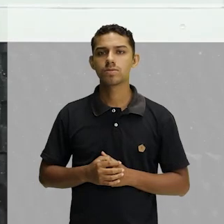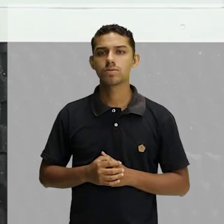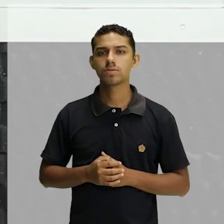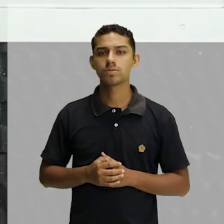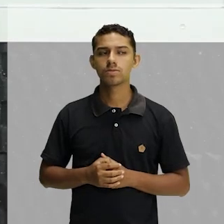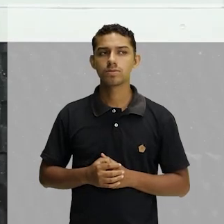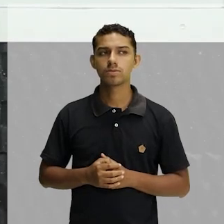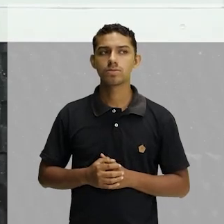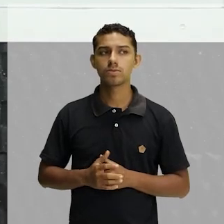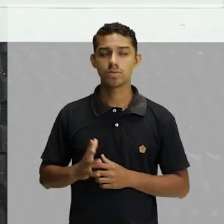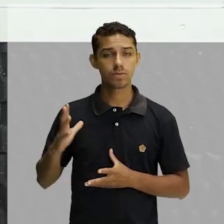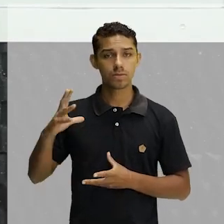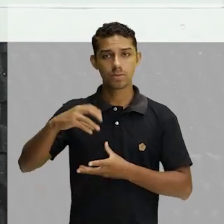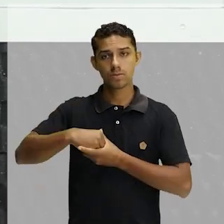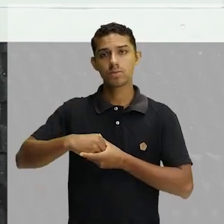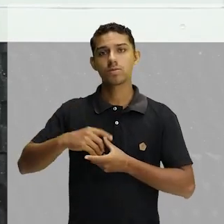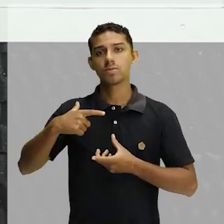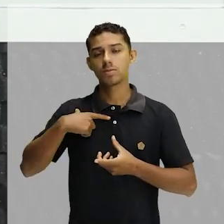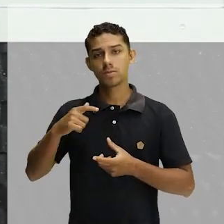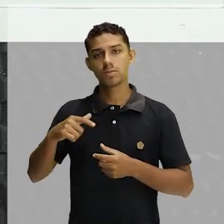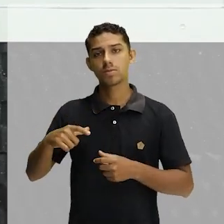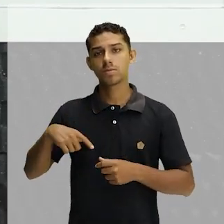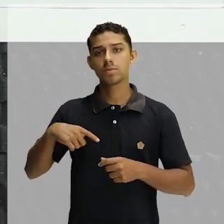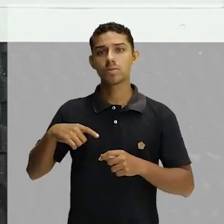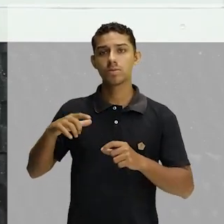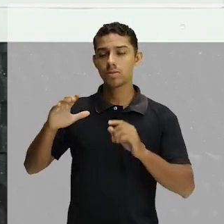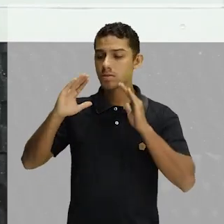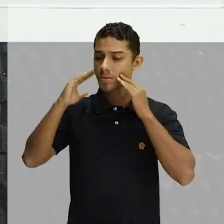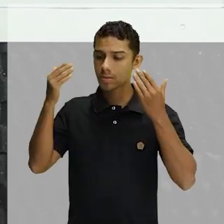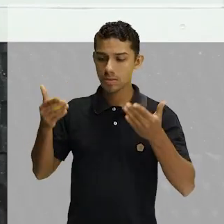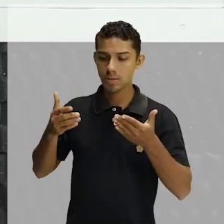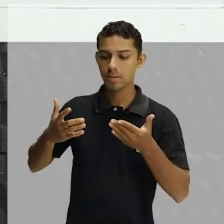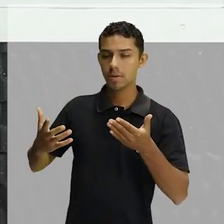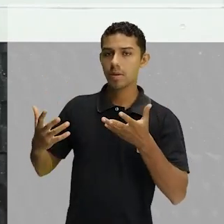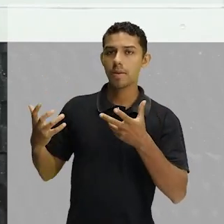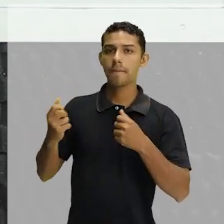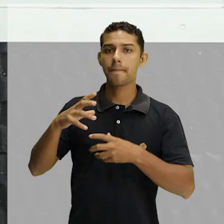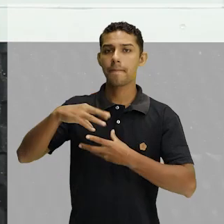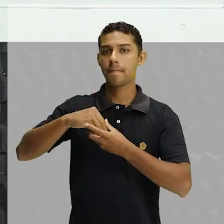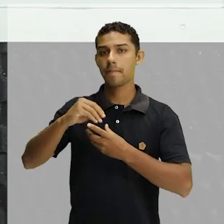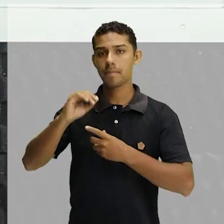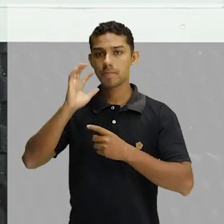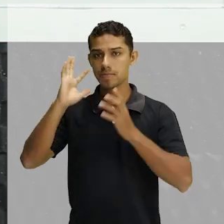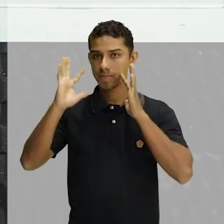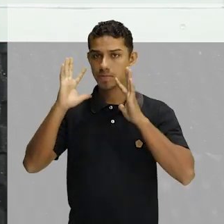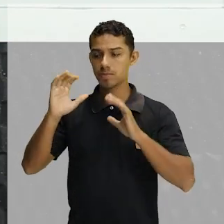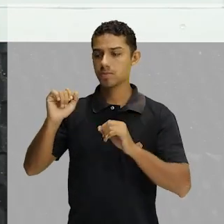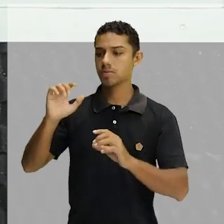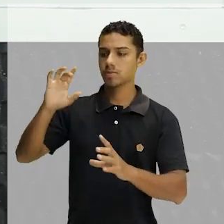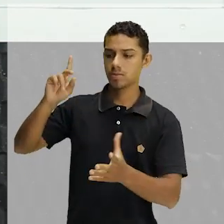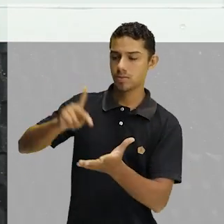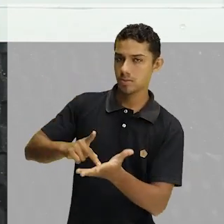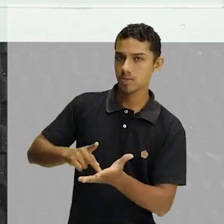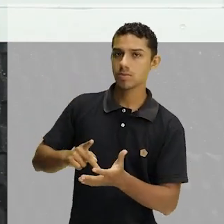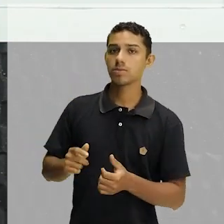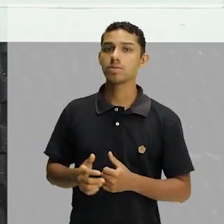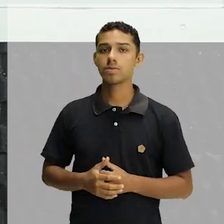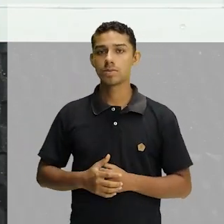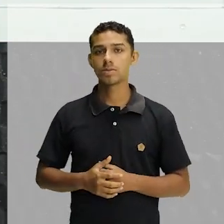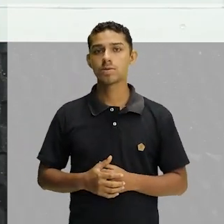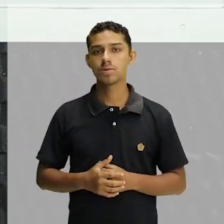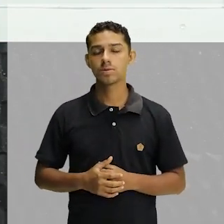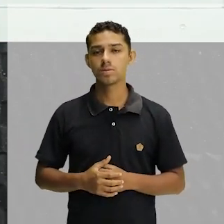ele está dentro da interpretação absolutista, certo? Então, dentro de